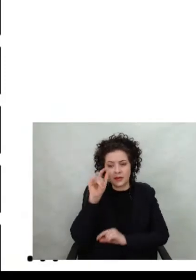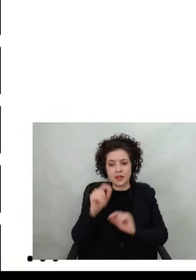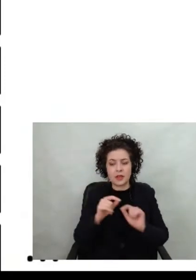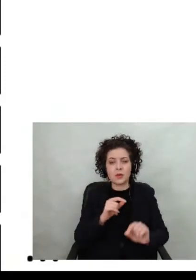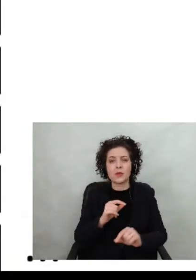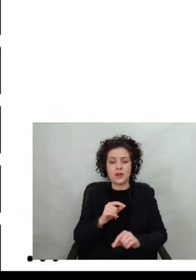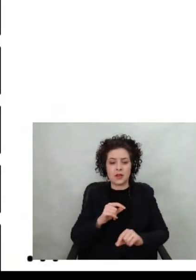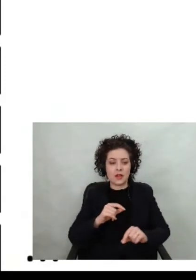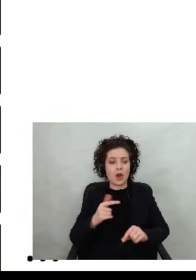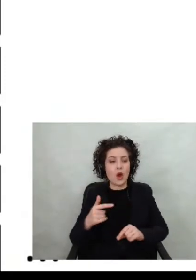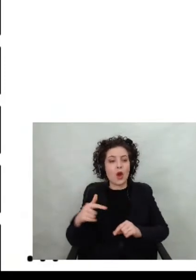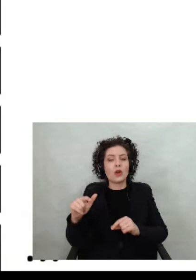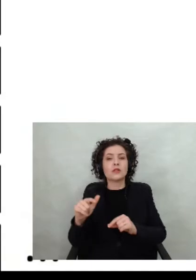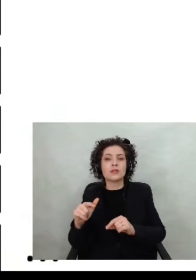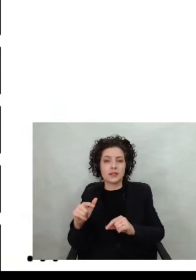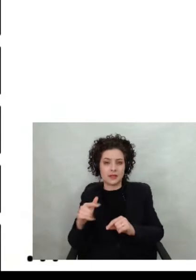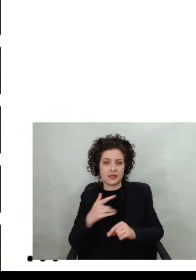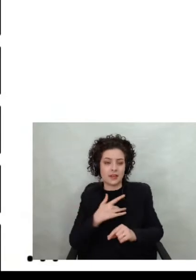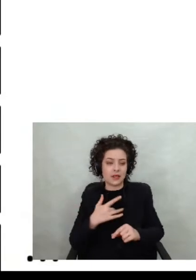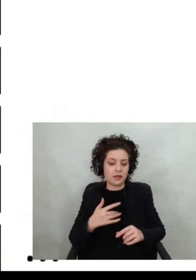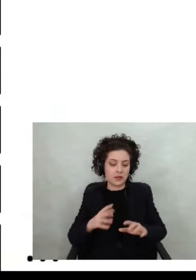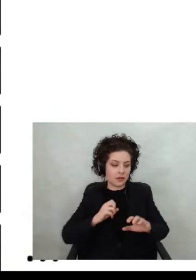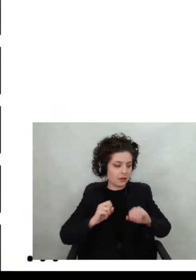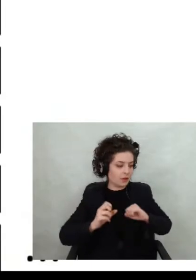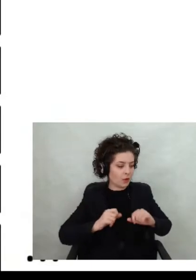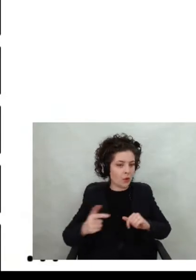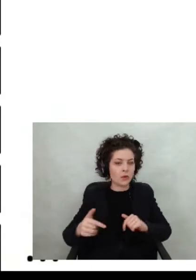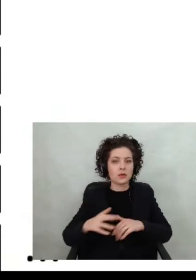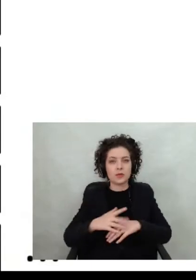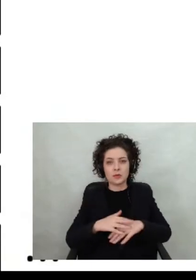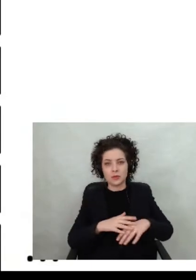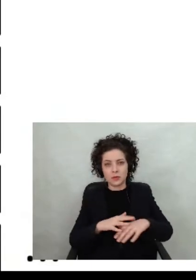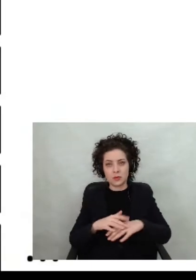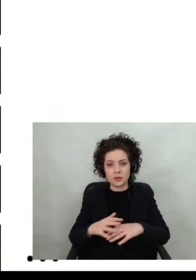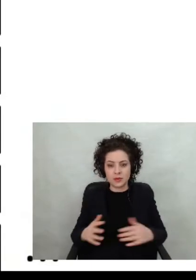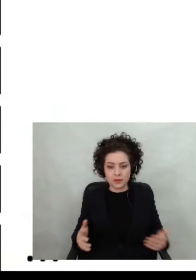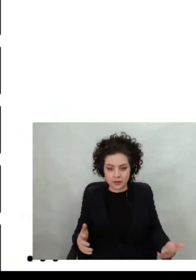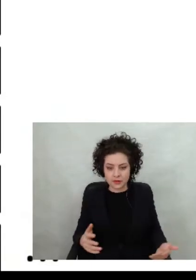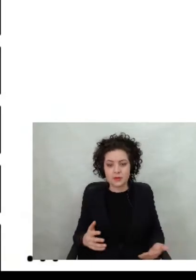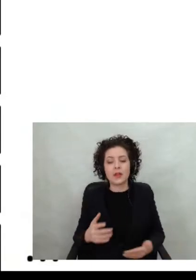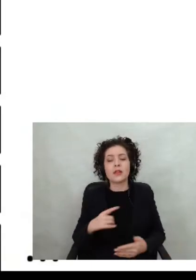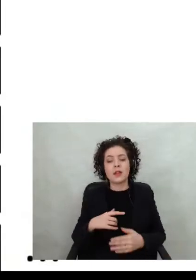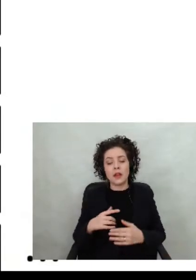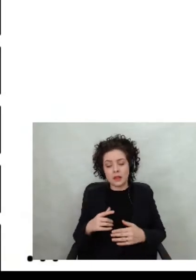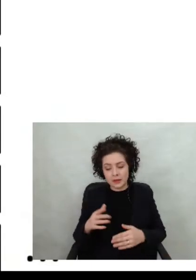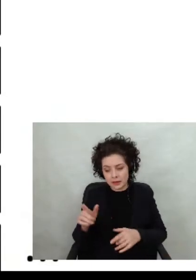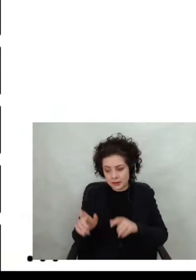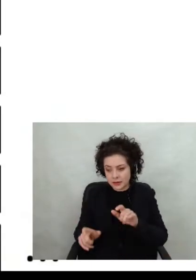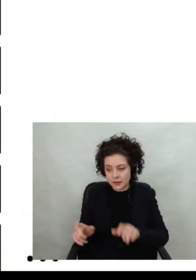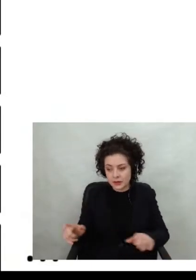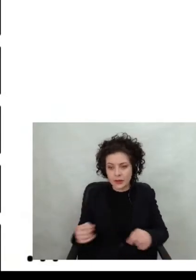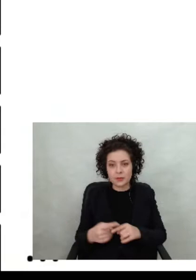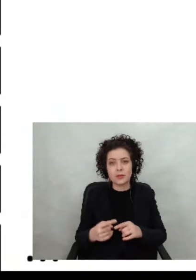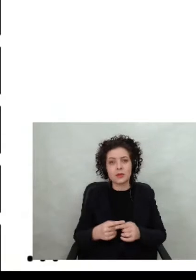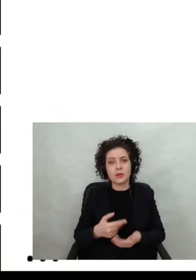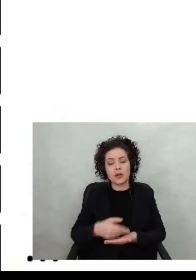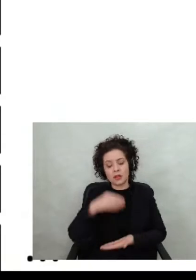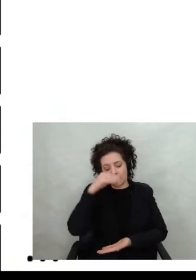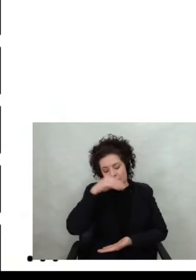relacionadas à assistência à saúde, que são, infelizmente, muito mais frequentes nesses pacientes pela debilidade que eles